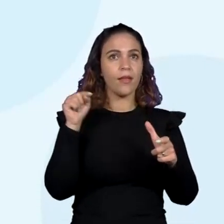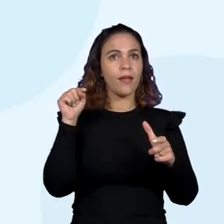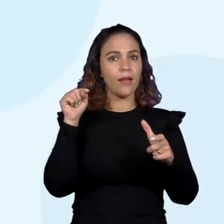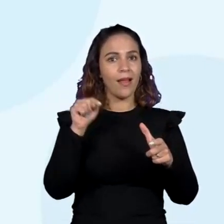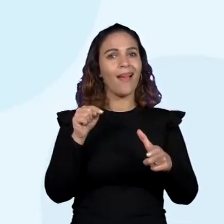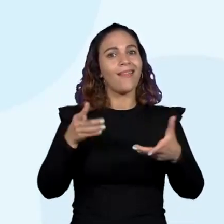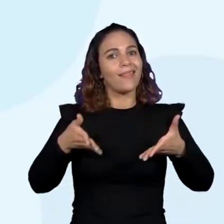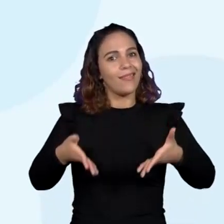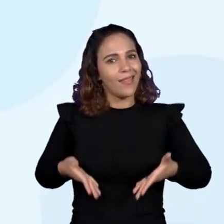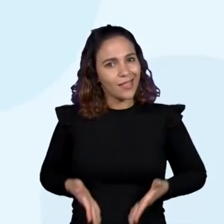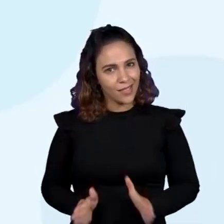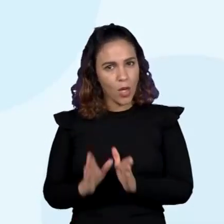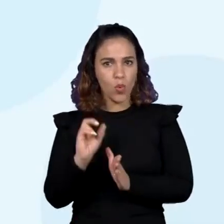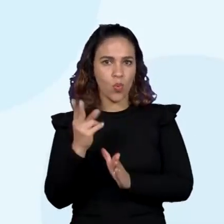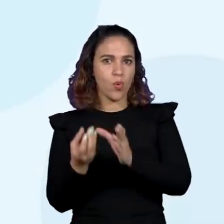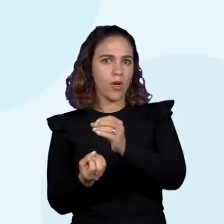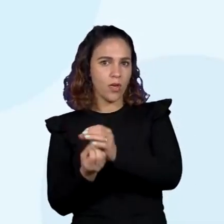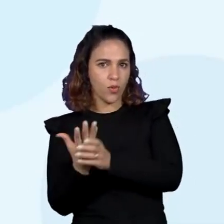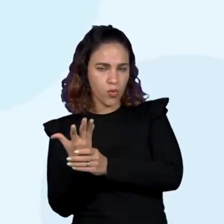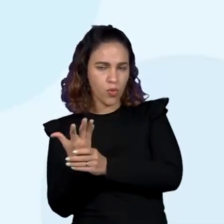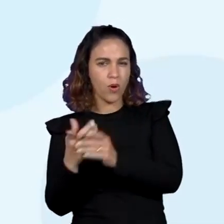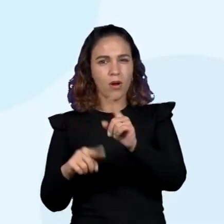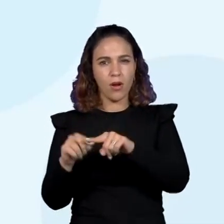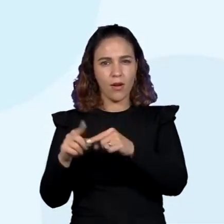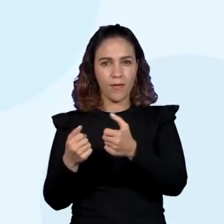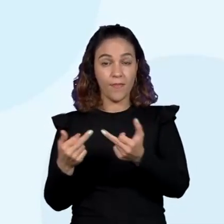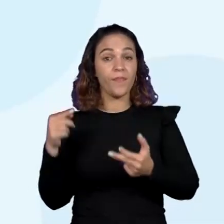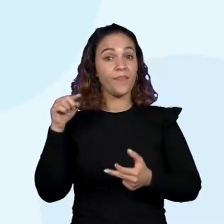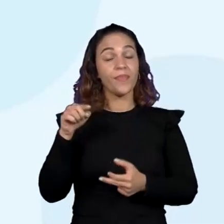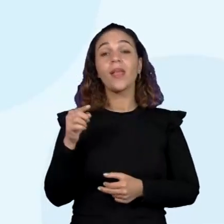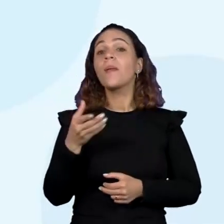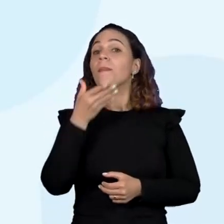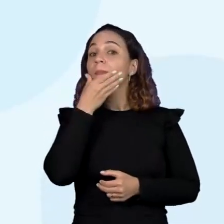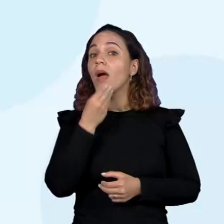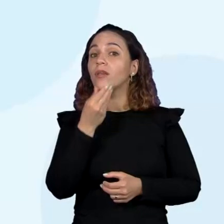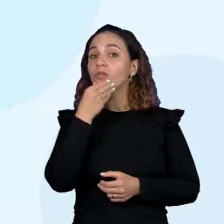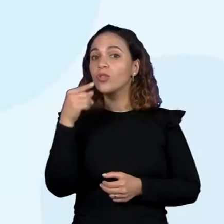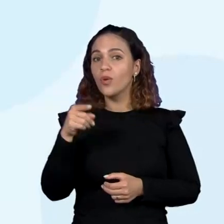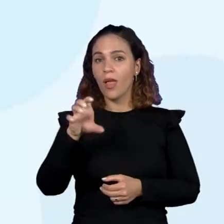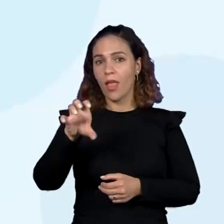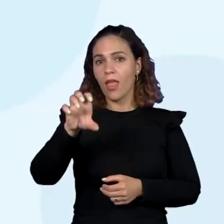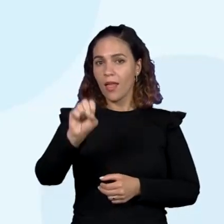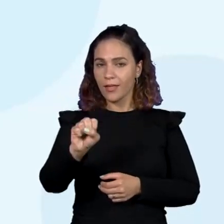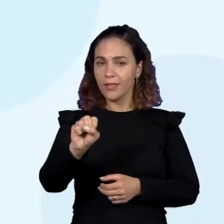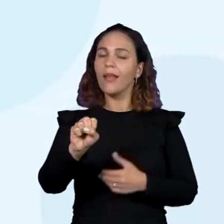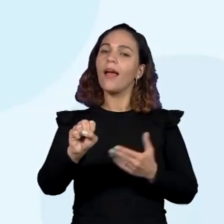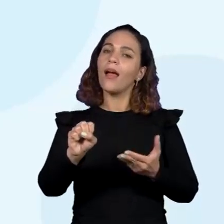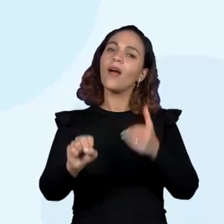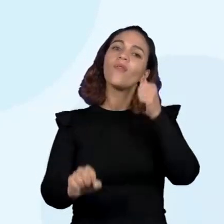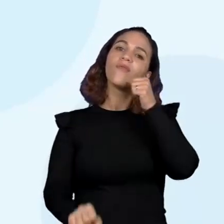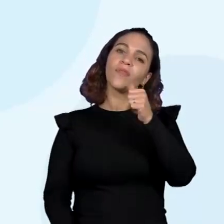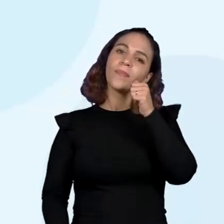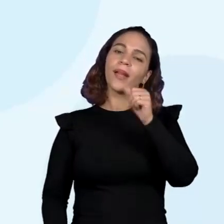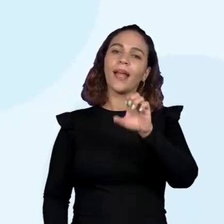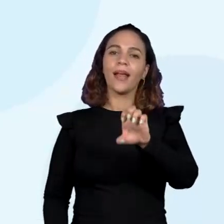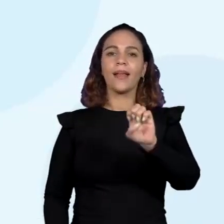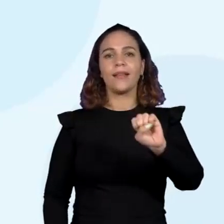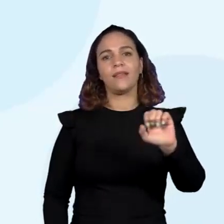de origem, e que no masculino terminam com S, tem o feminino